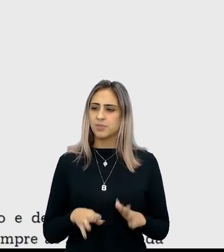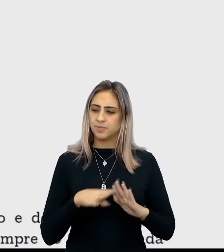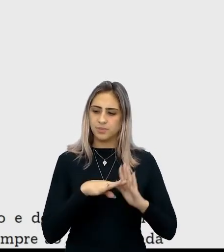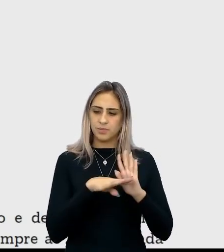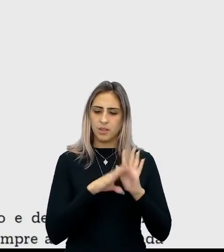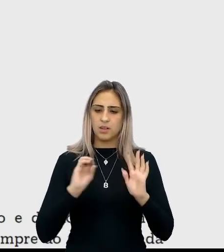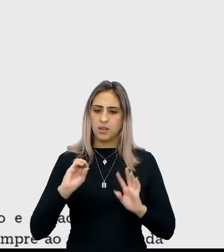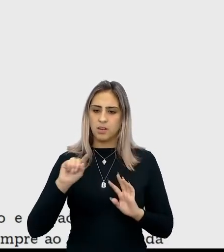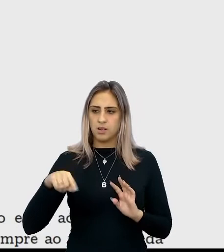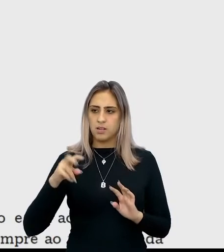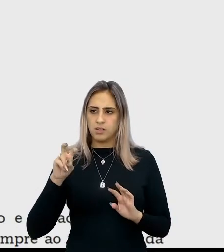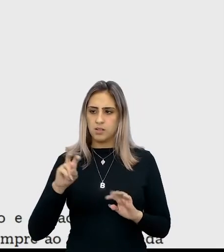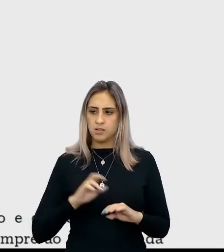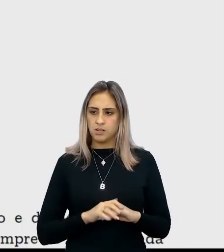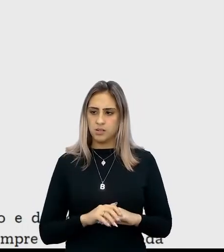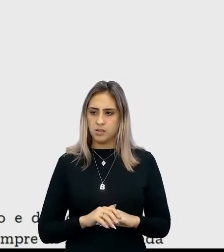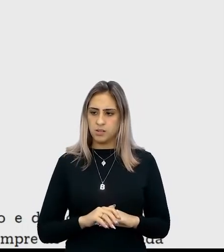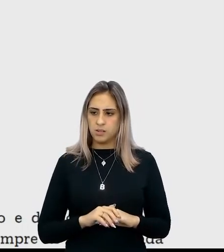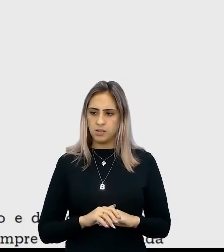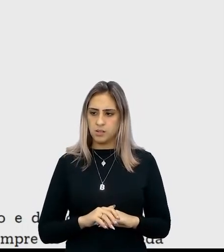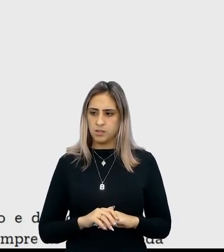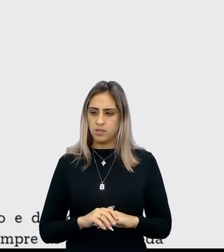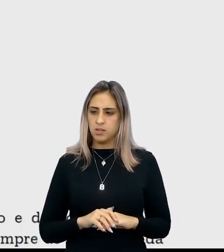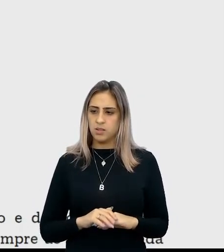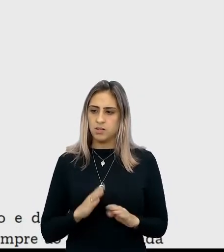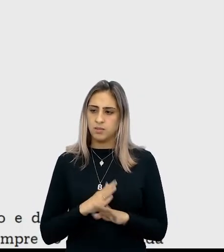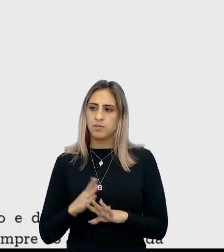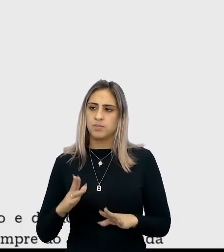tem somas. E aí, do